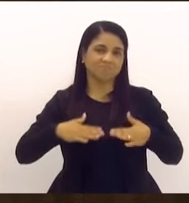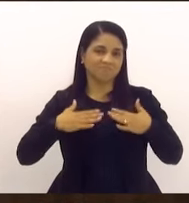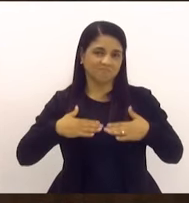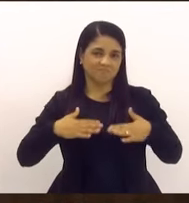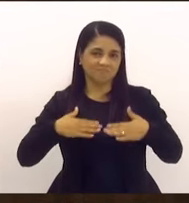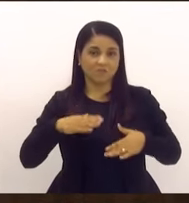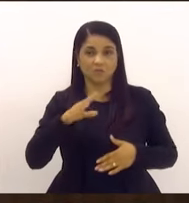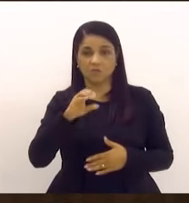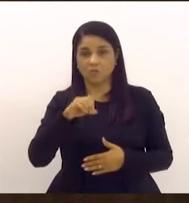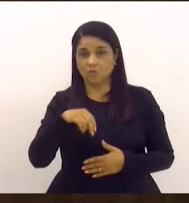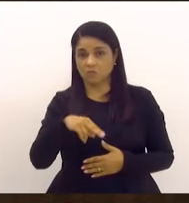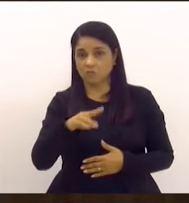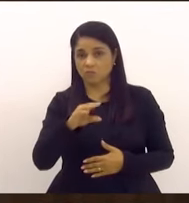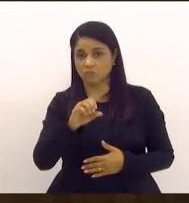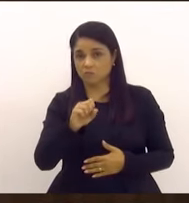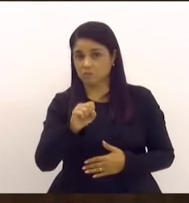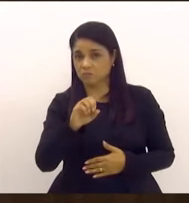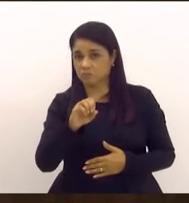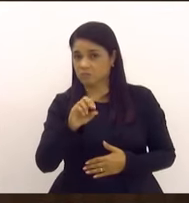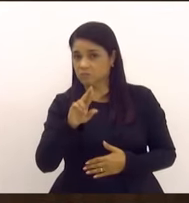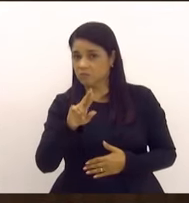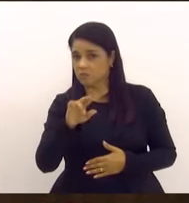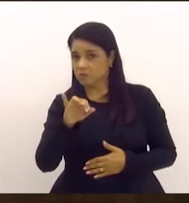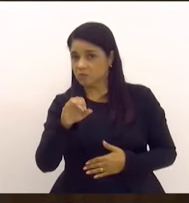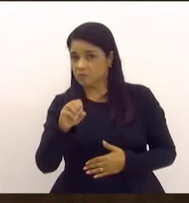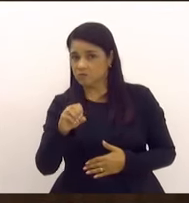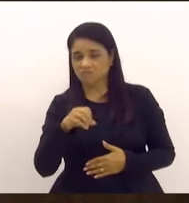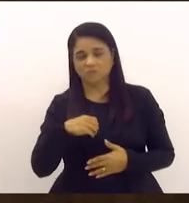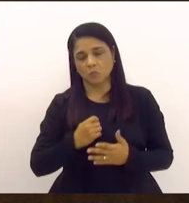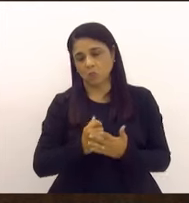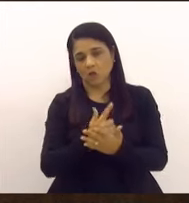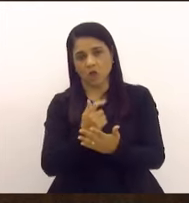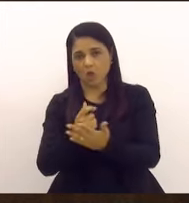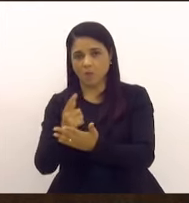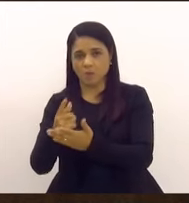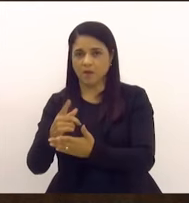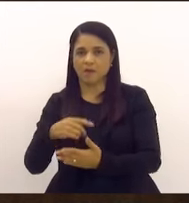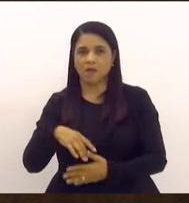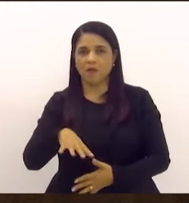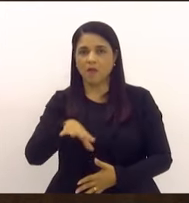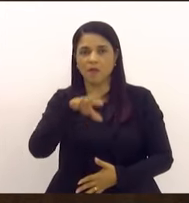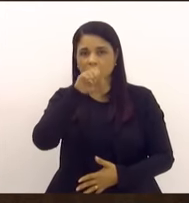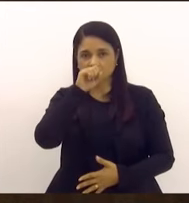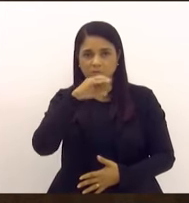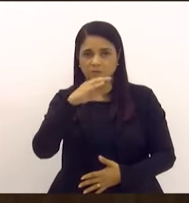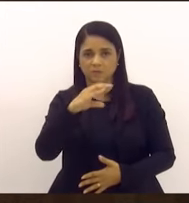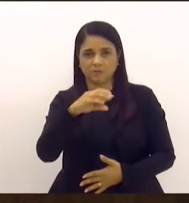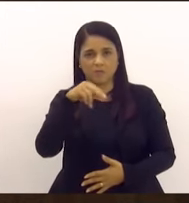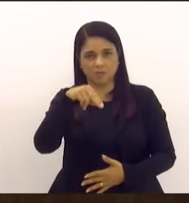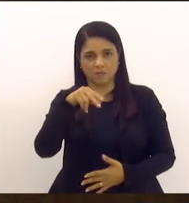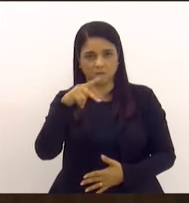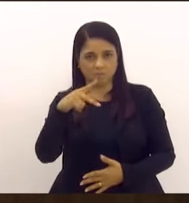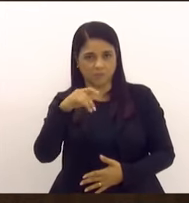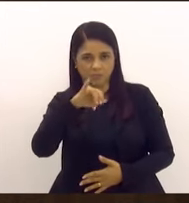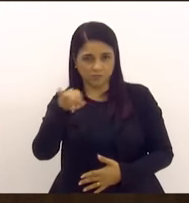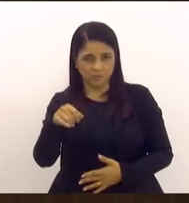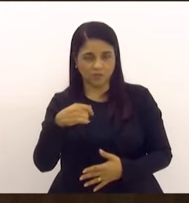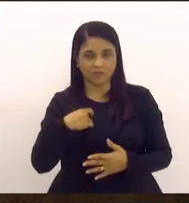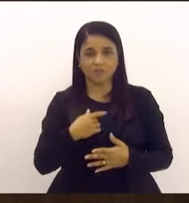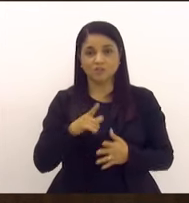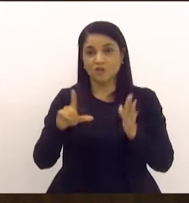esse consórcio não servirá para comprar respiradores através de CNPJs de lojas de